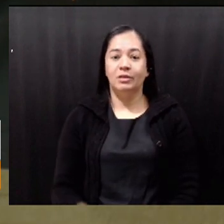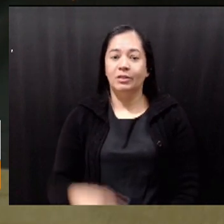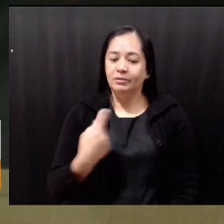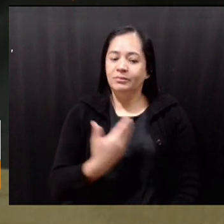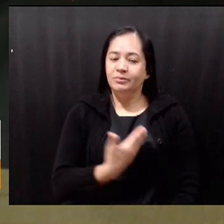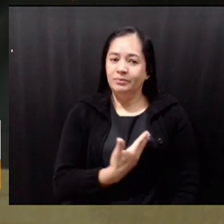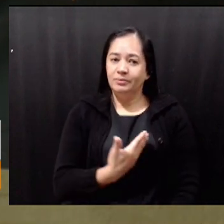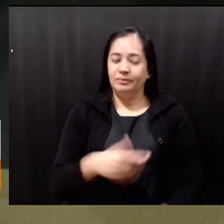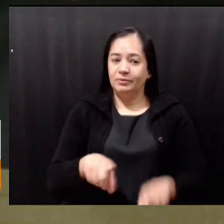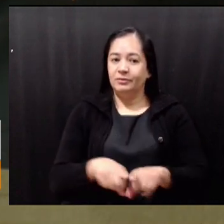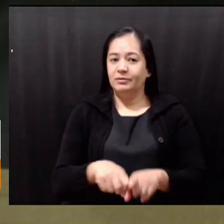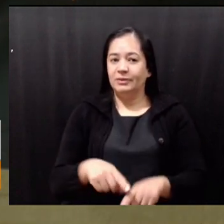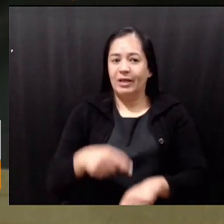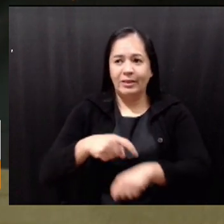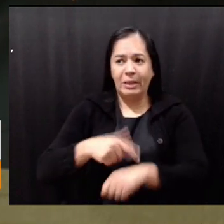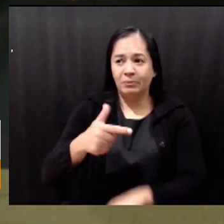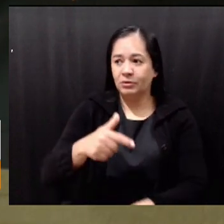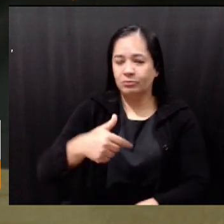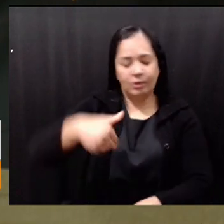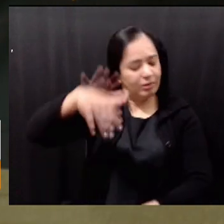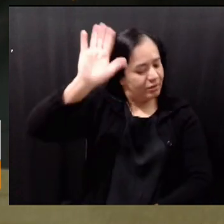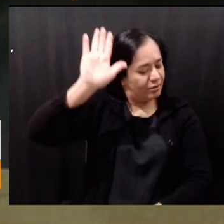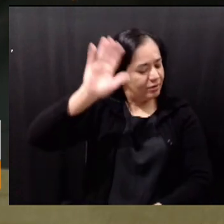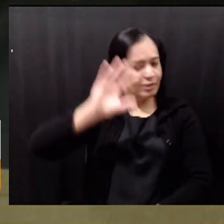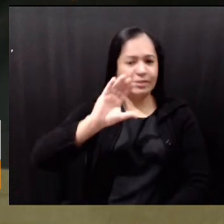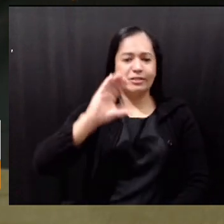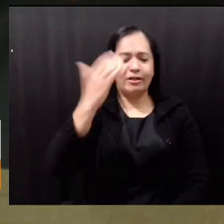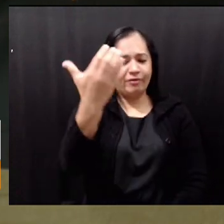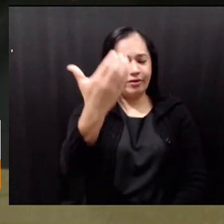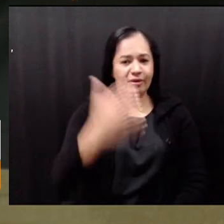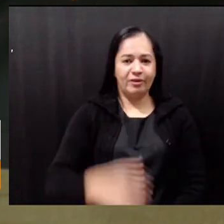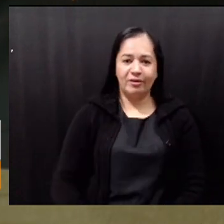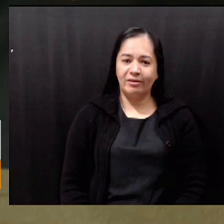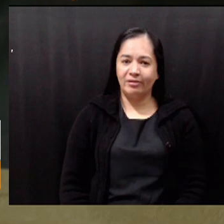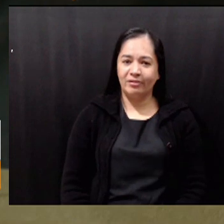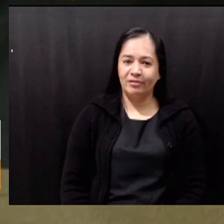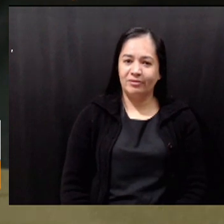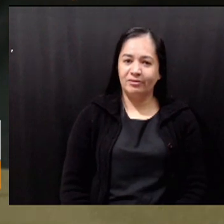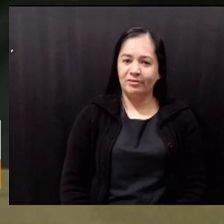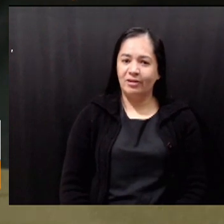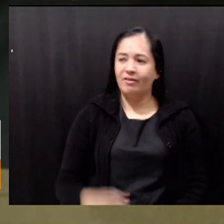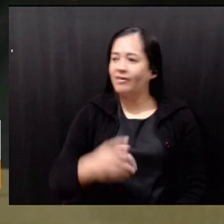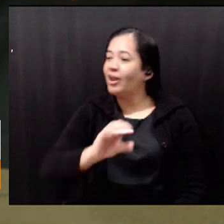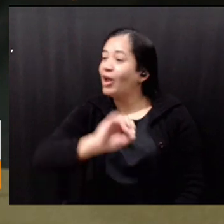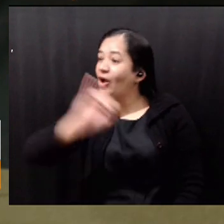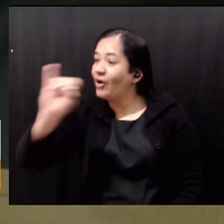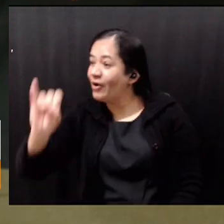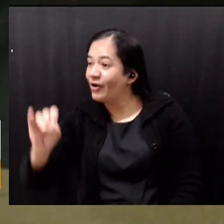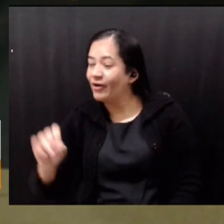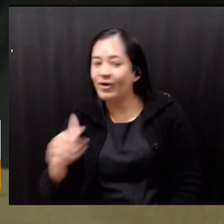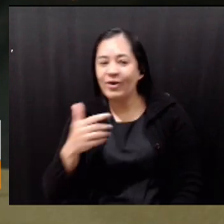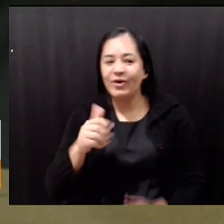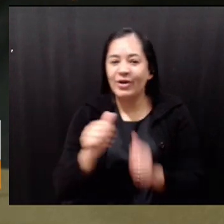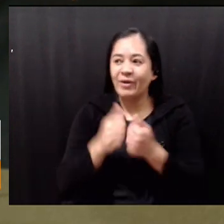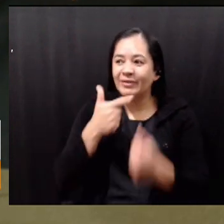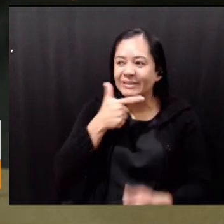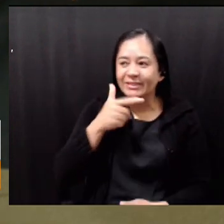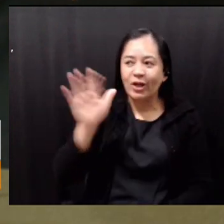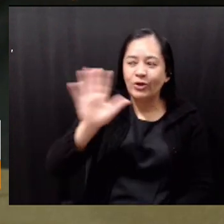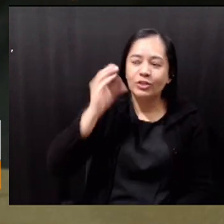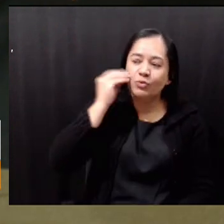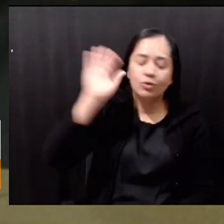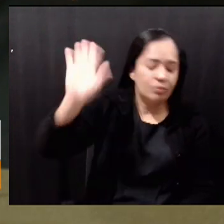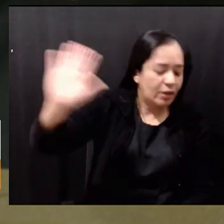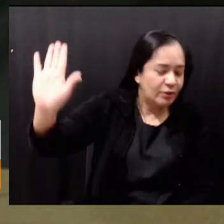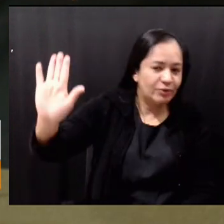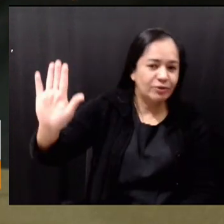tempo", se vira. Fala um oi, passa lá na frente, fala: "Ó, trouxe um pão de queijo para você. Oi, tchau, beijo". Isso